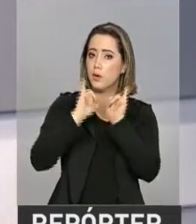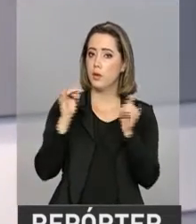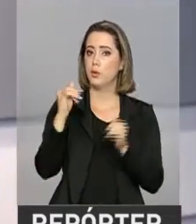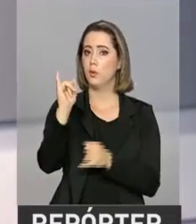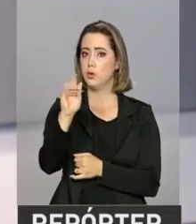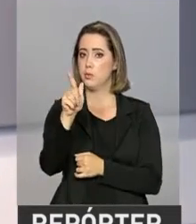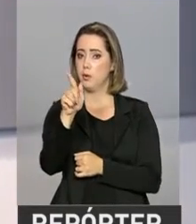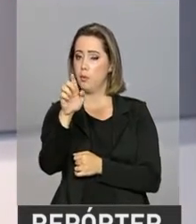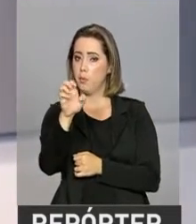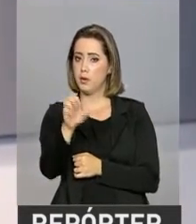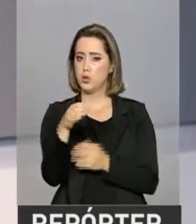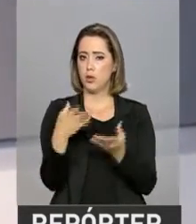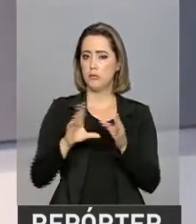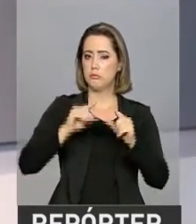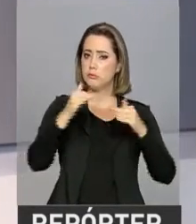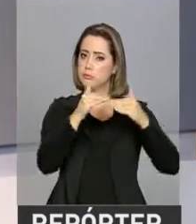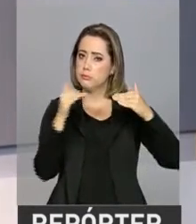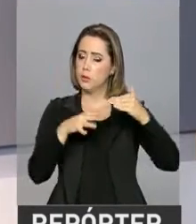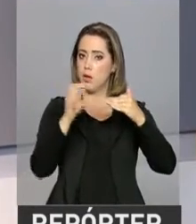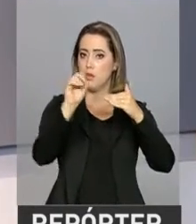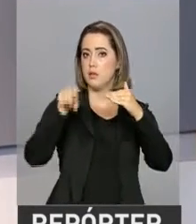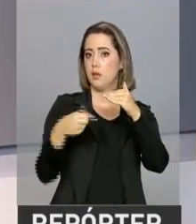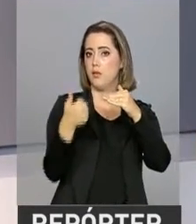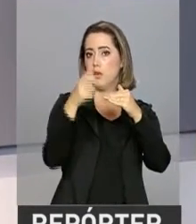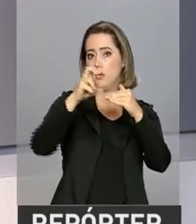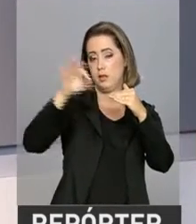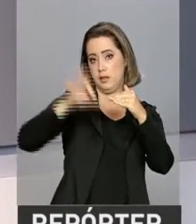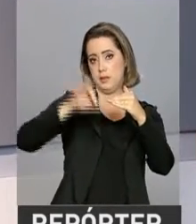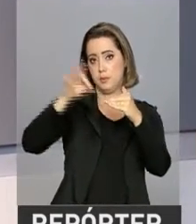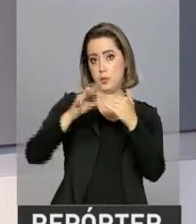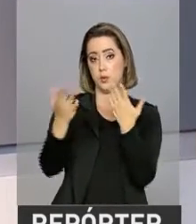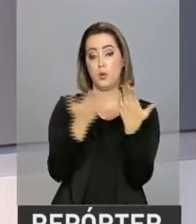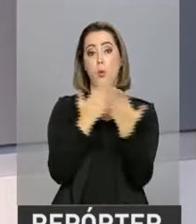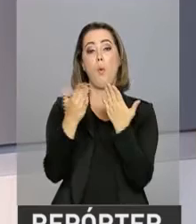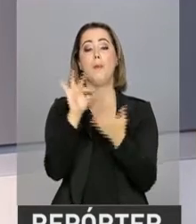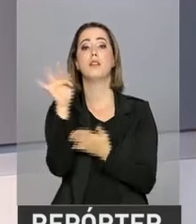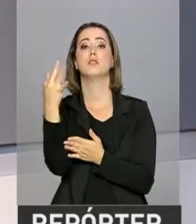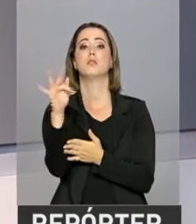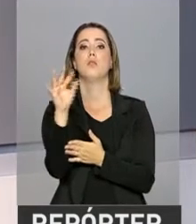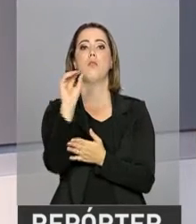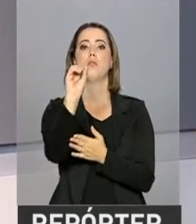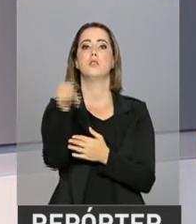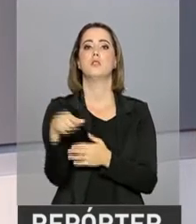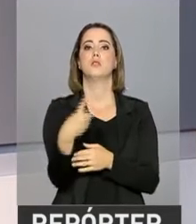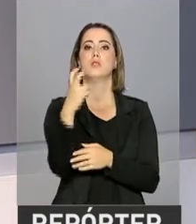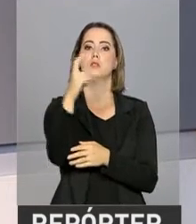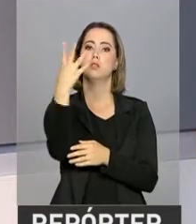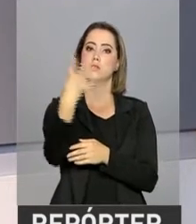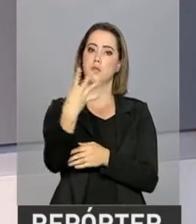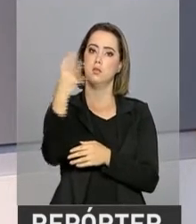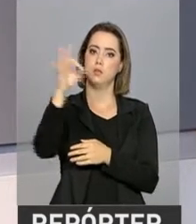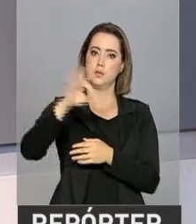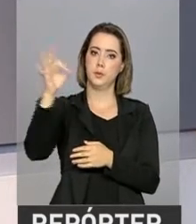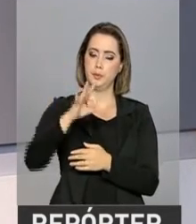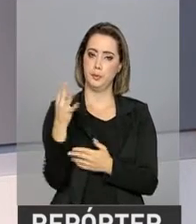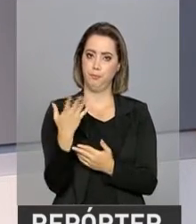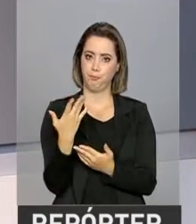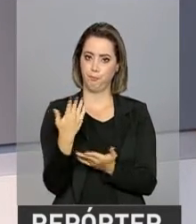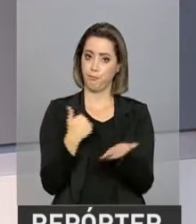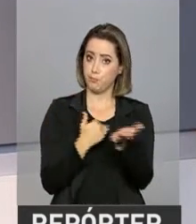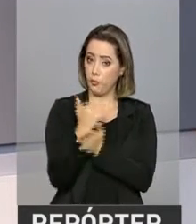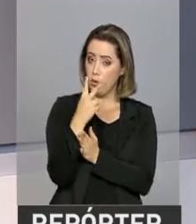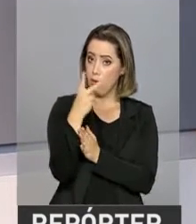0,15 por cento bem abaixo da registrada em fevereiro que foi de 0,54 por cento desde